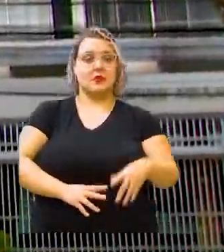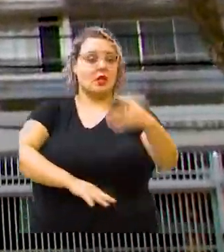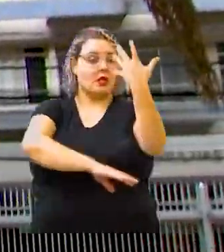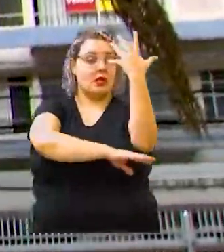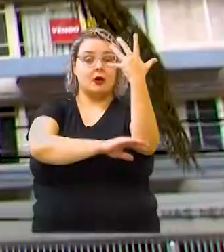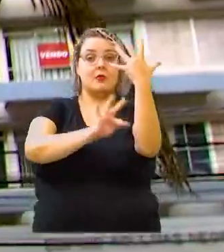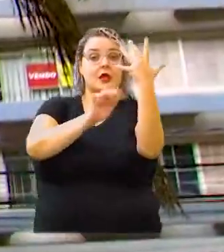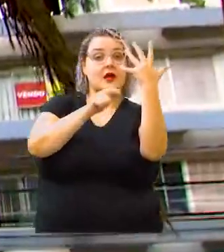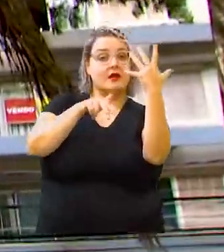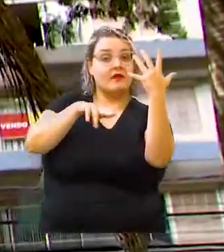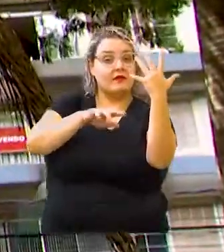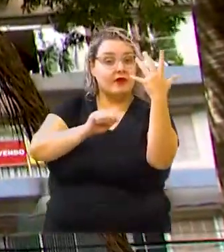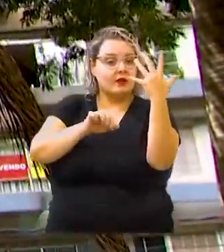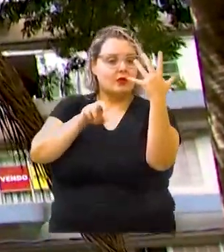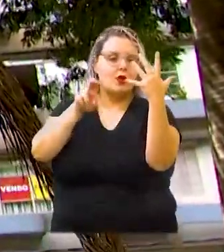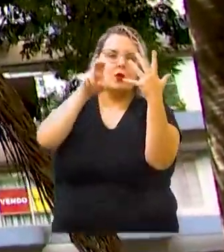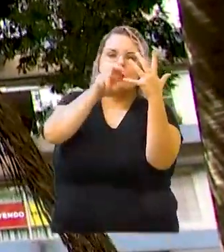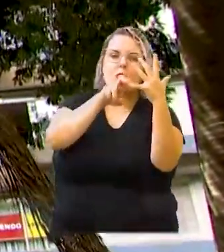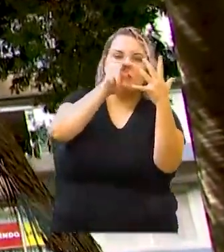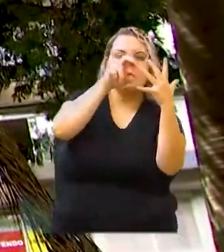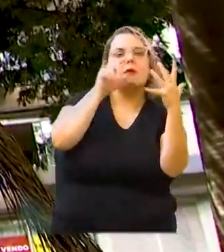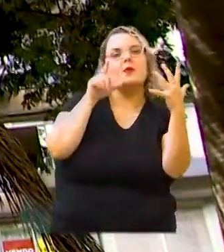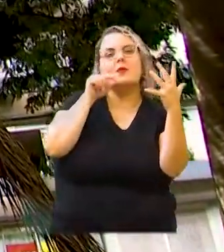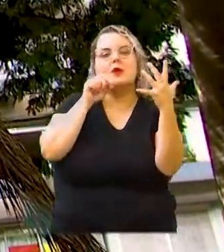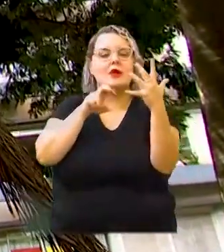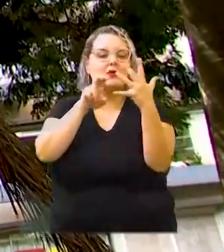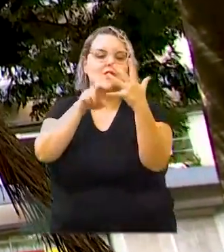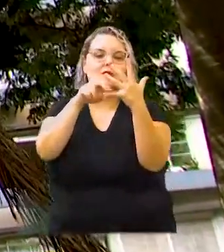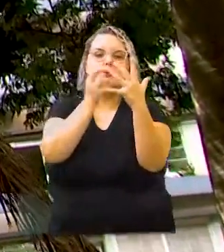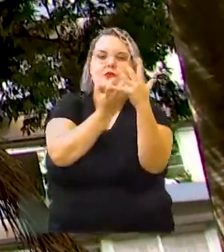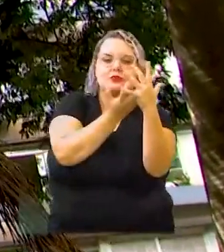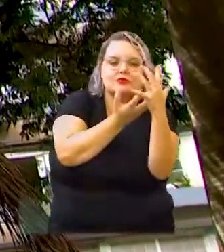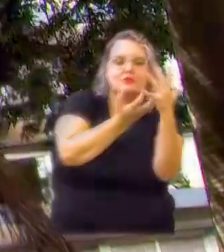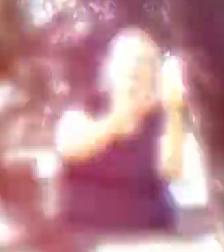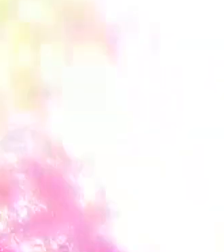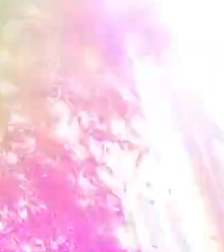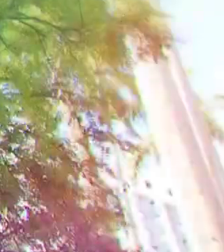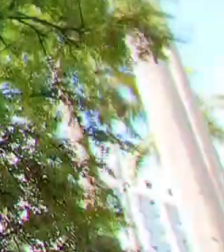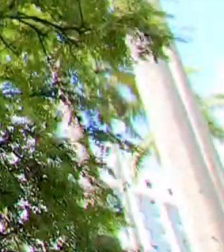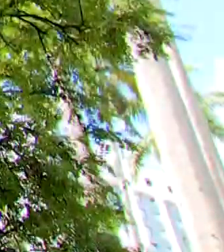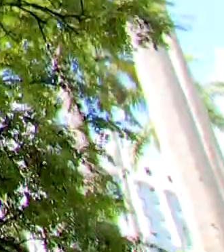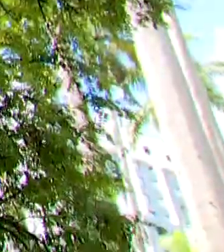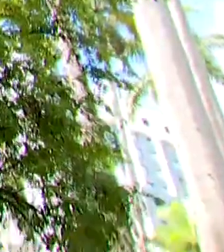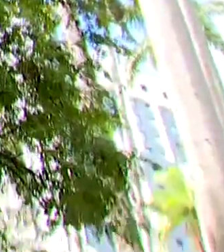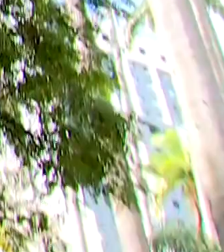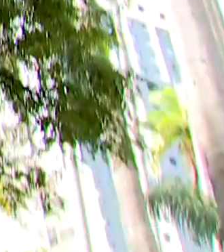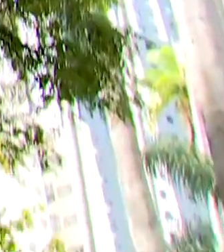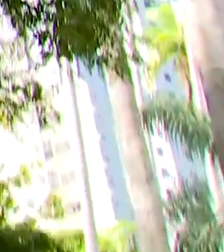abrigo para a fauna, né? Muitos passarinhos visitam, fazem ninhos nela.